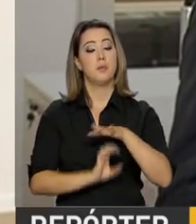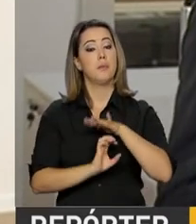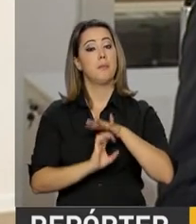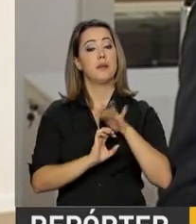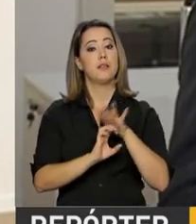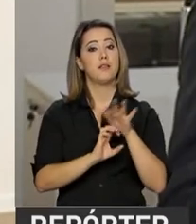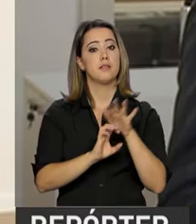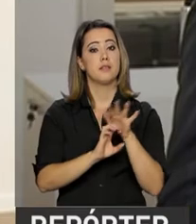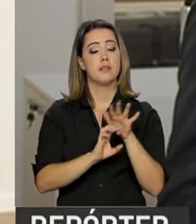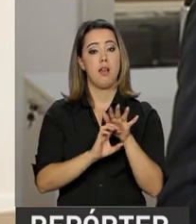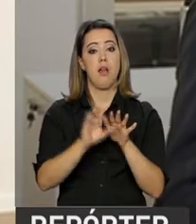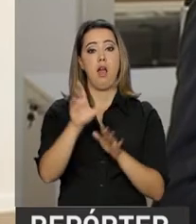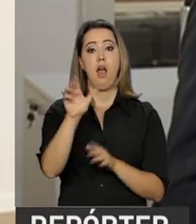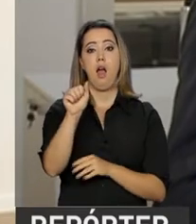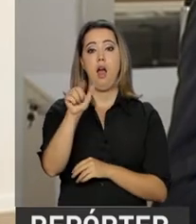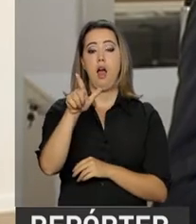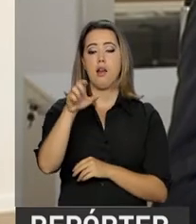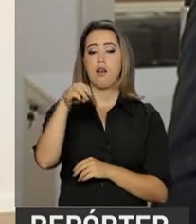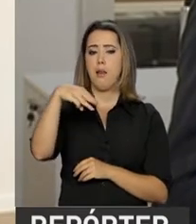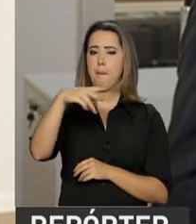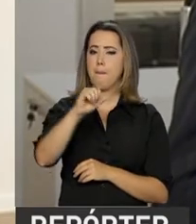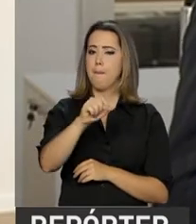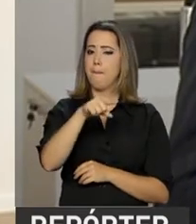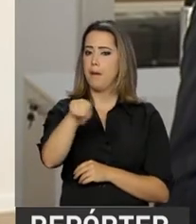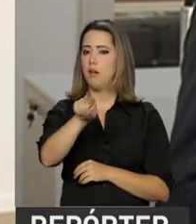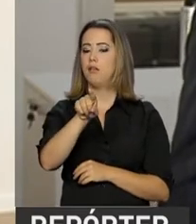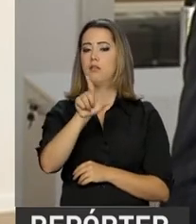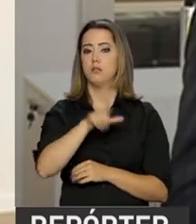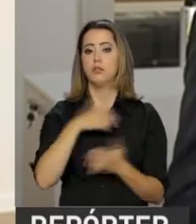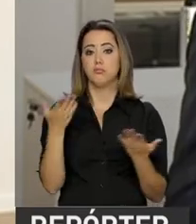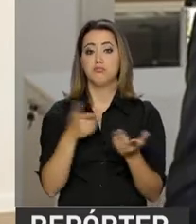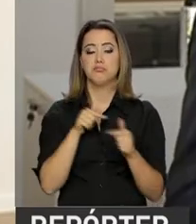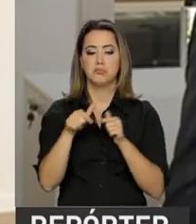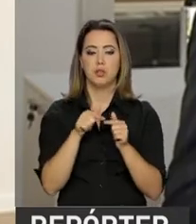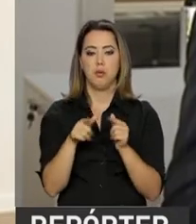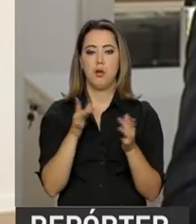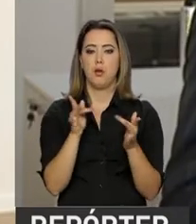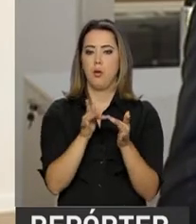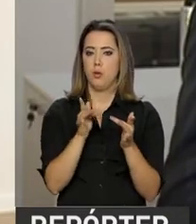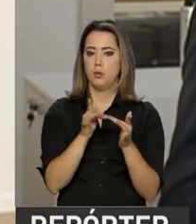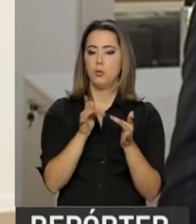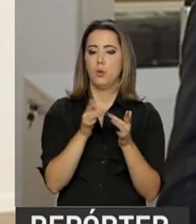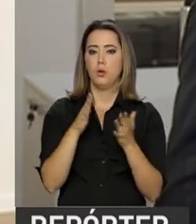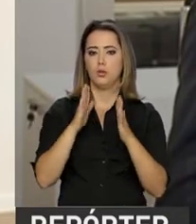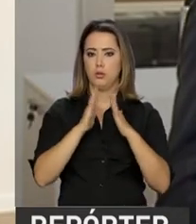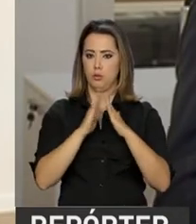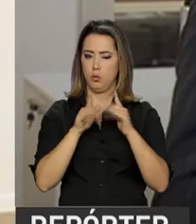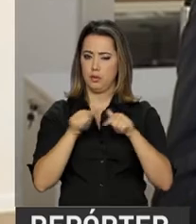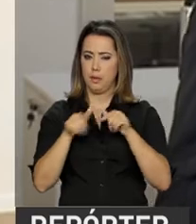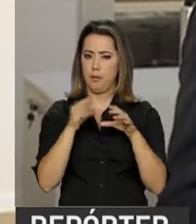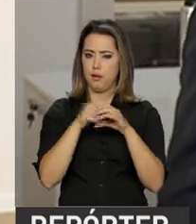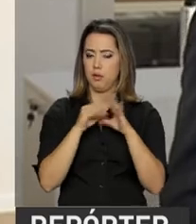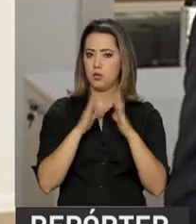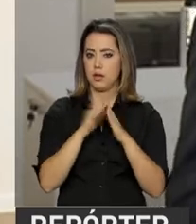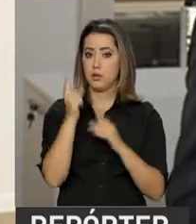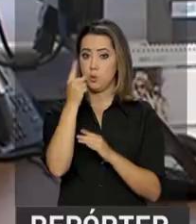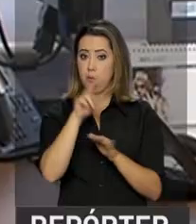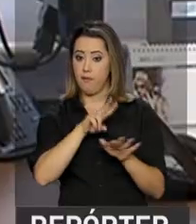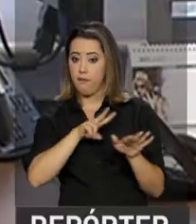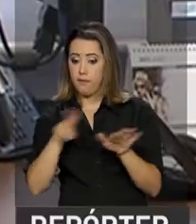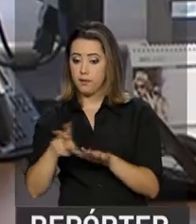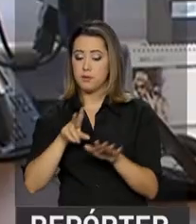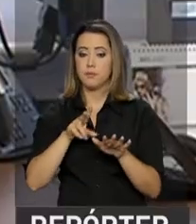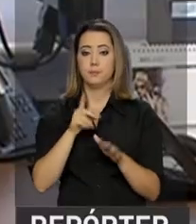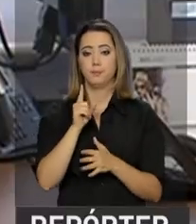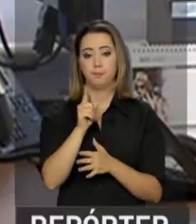adotou há seis anos este modelo e hoje 1.500 funcionários da companhia fazem home office uma vez por semana